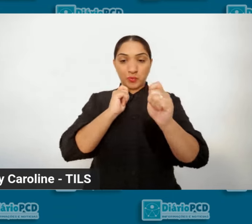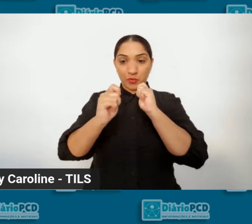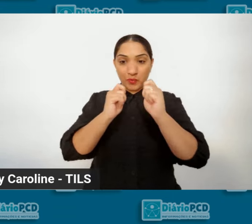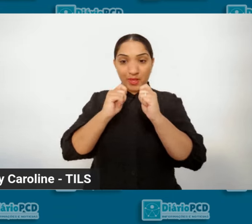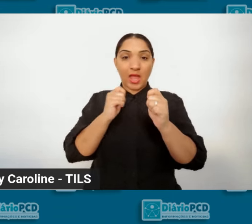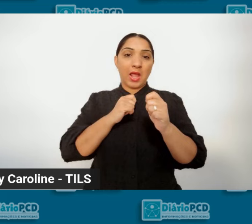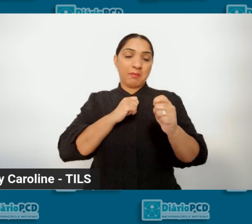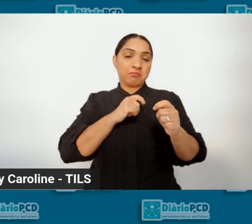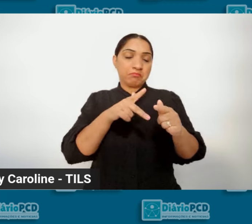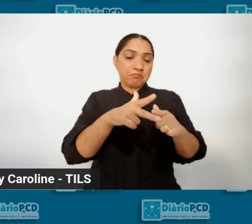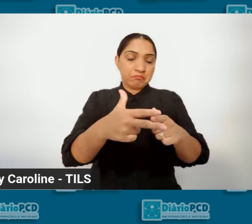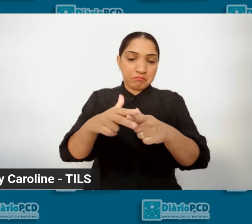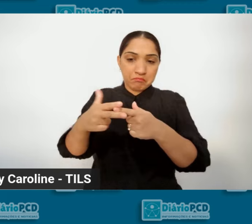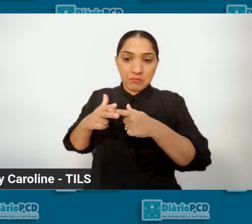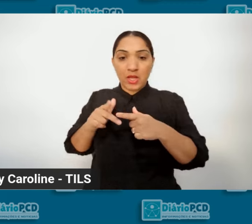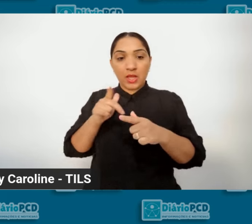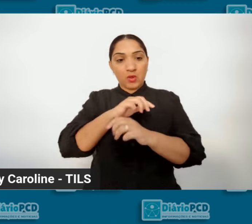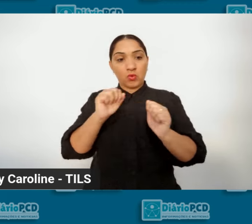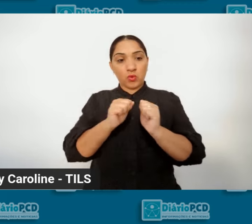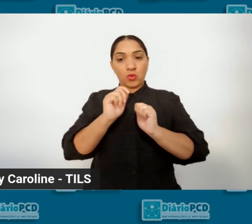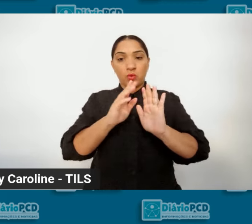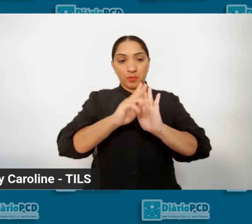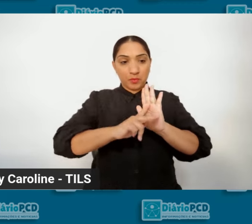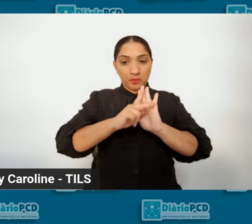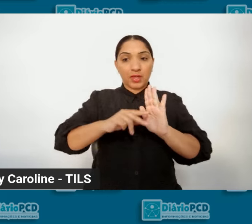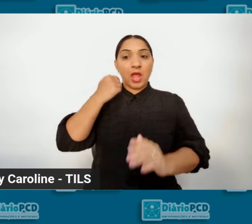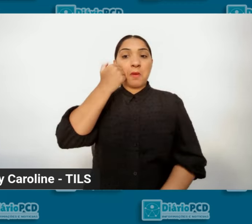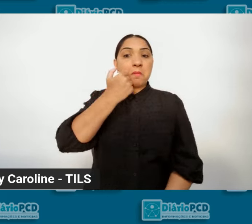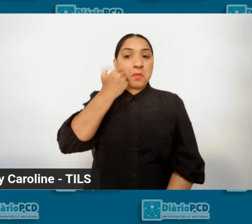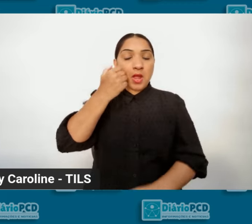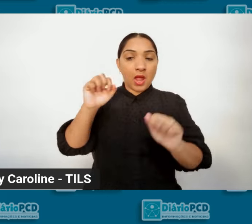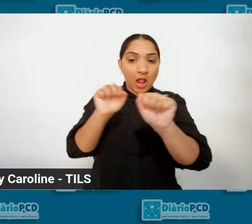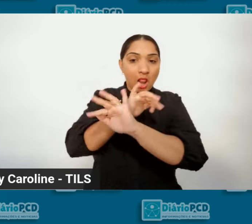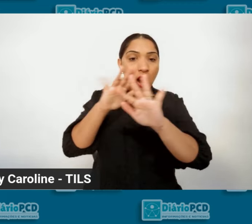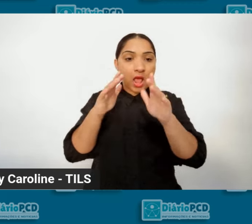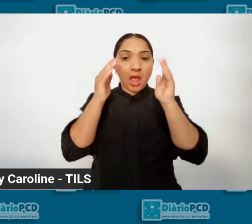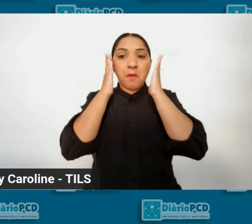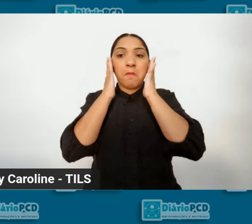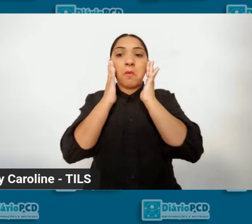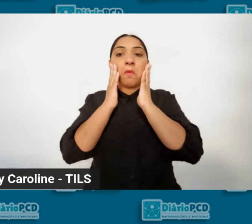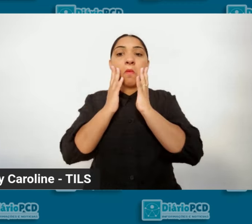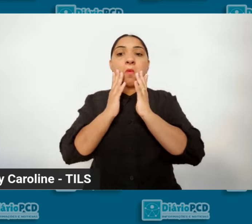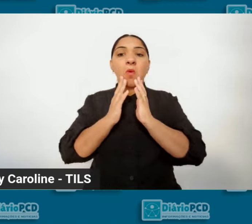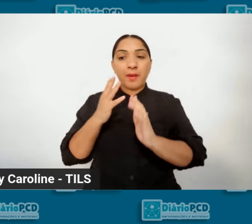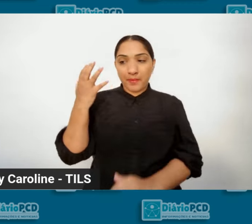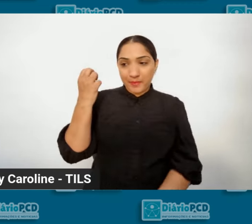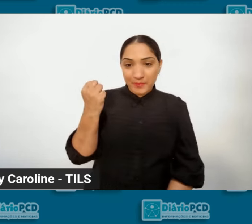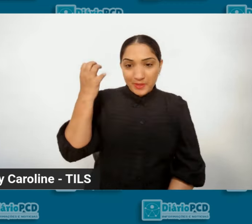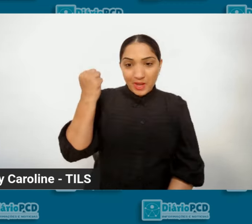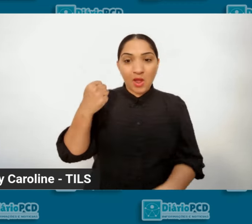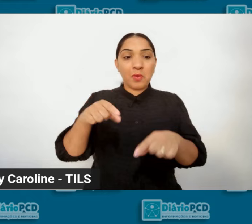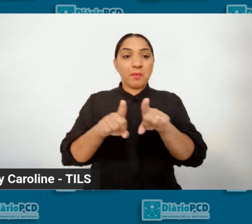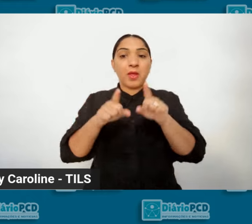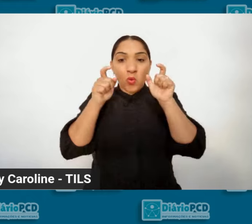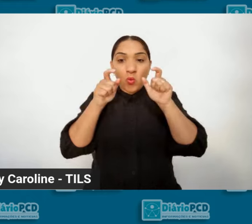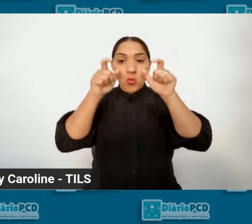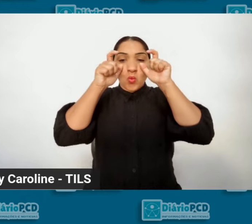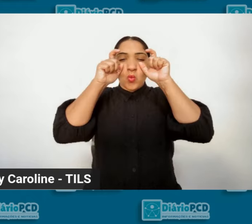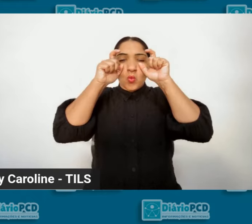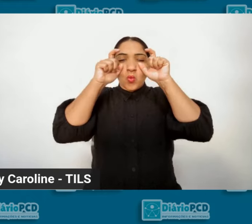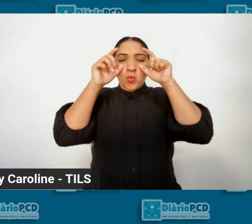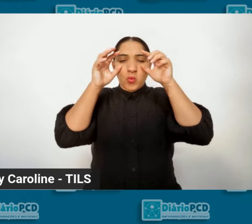Diário PCD, sou um homem de pele clara, pele lisa, barba bem baixinha, grisalha, óculos de hastes finas e